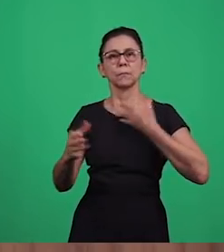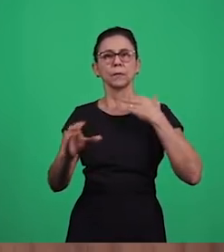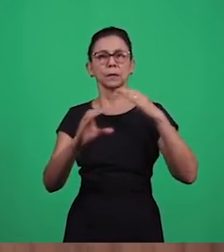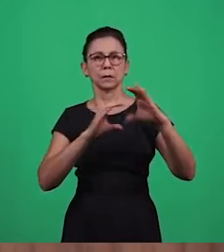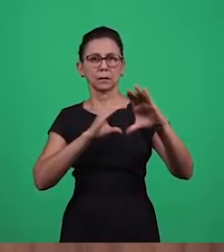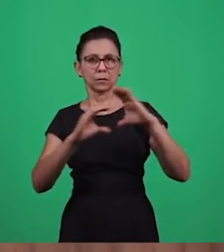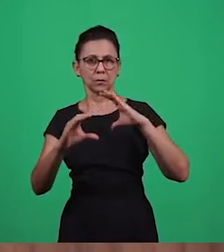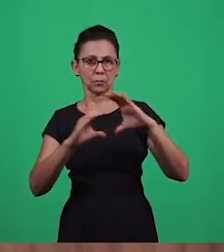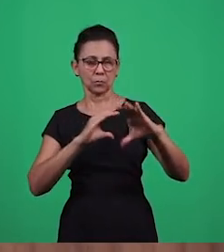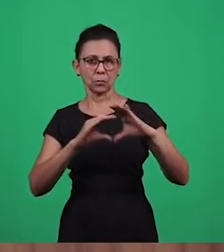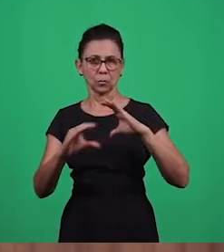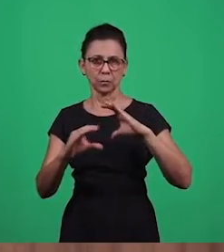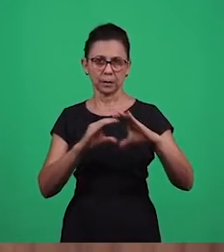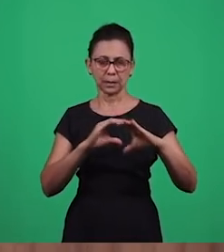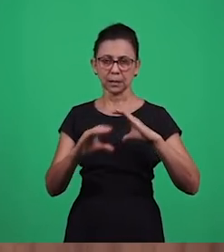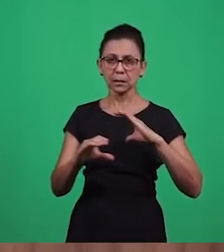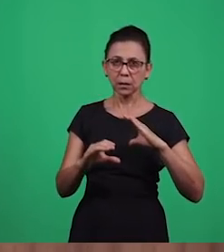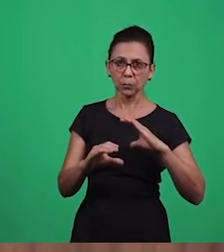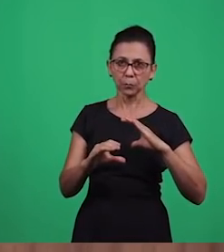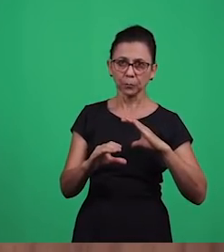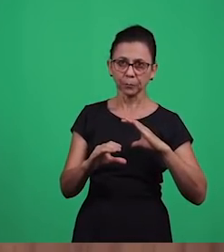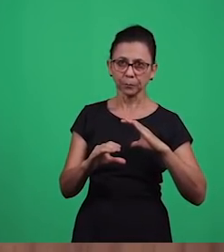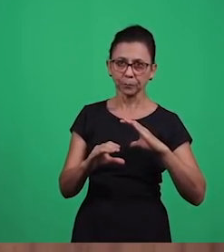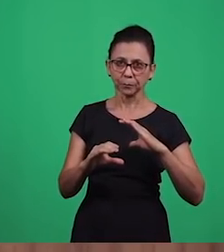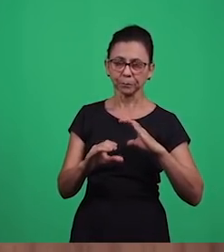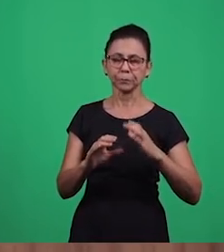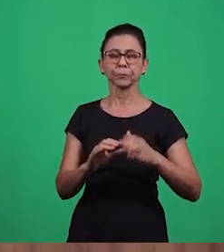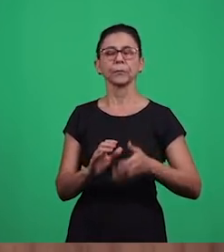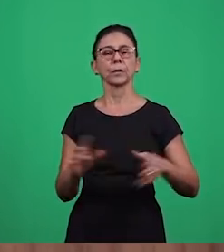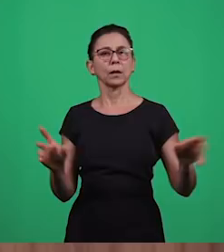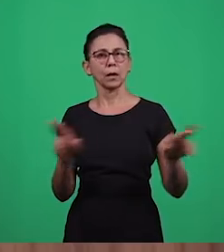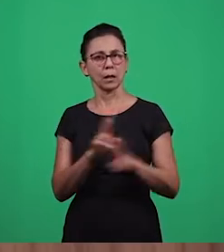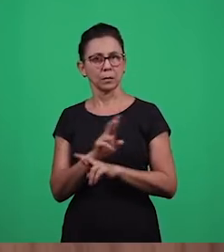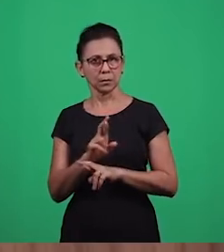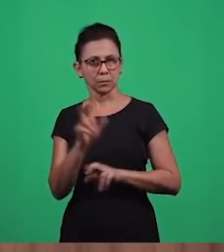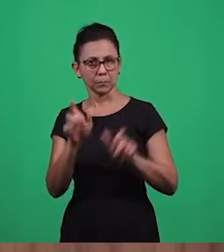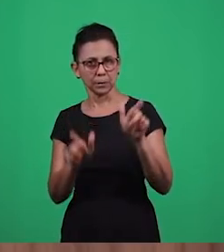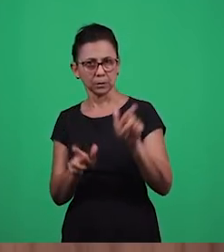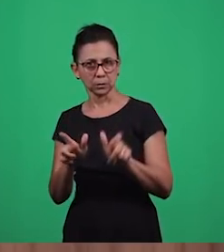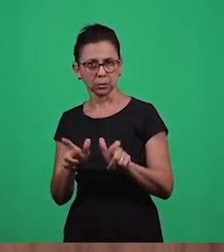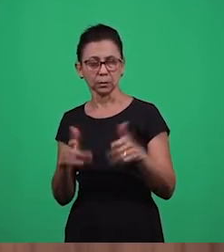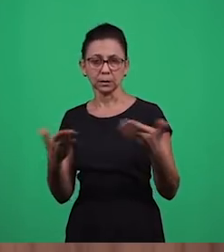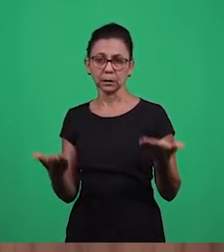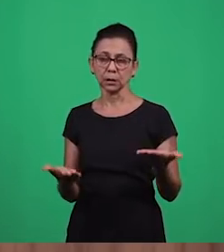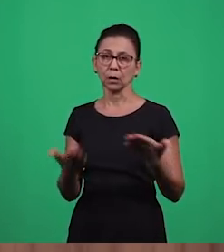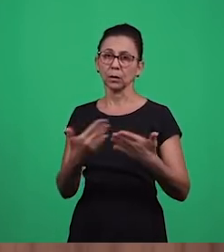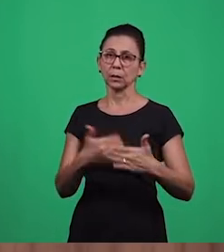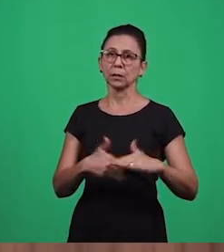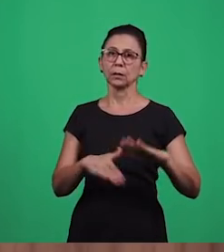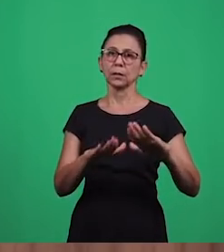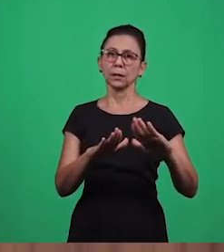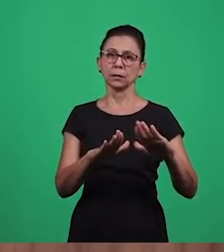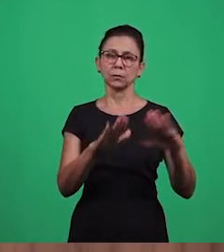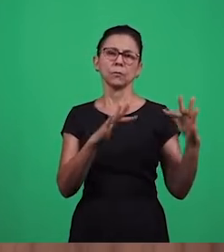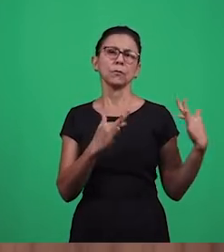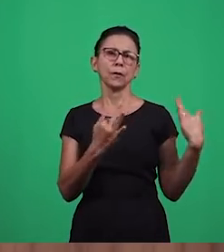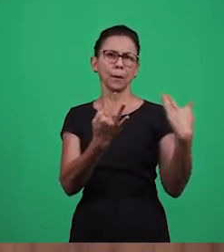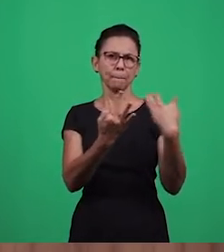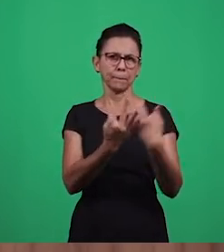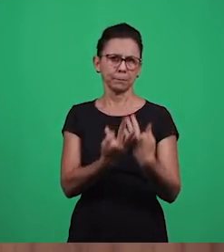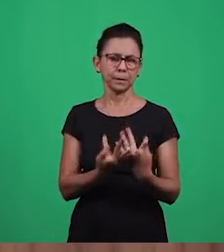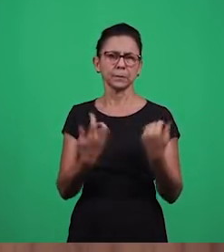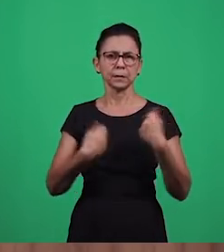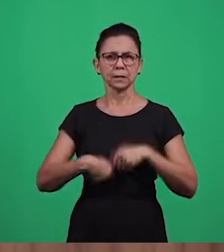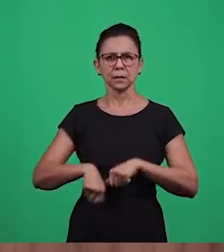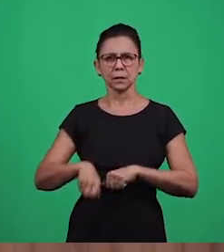comunicação interlocutiva. Por isso, dentro dos nossos lares, precisamos ensinar